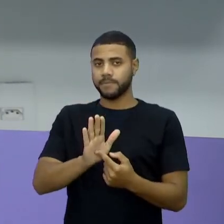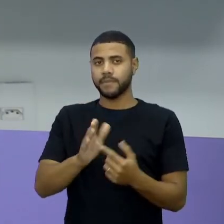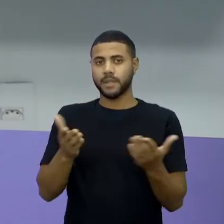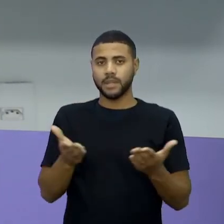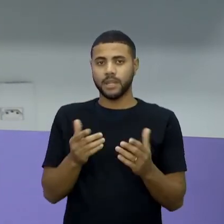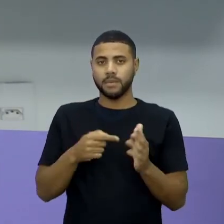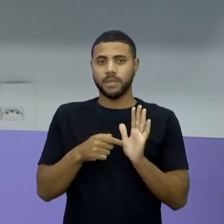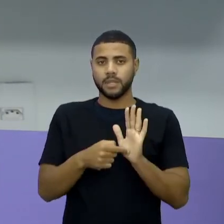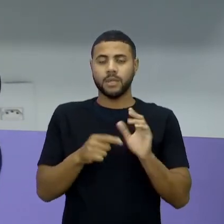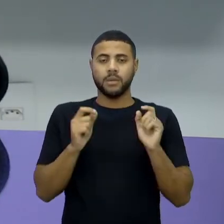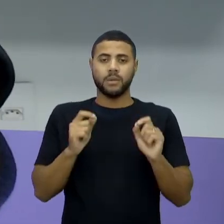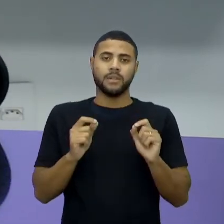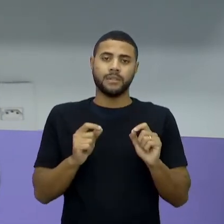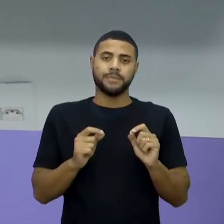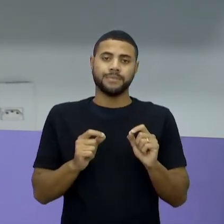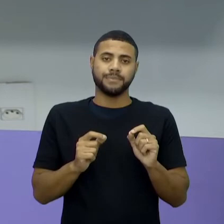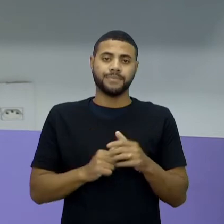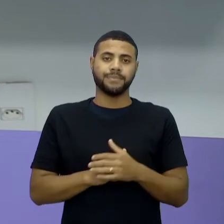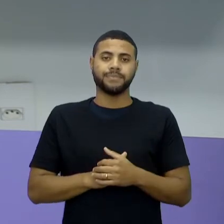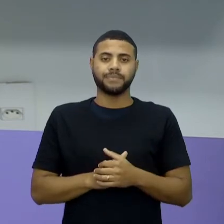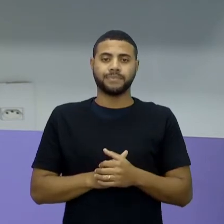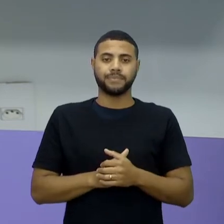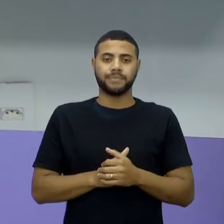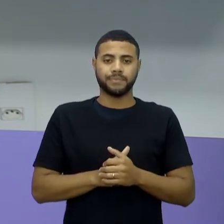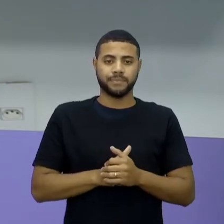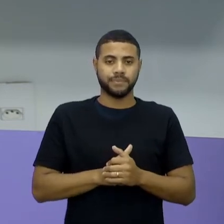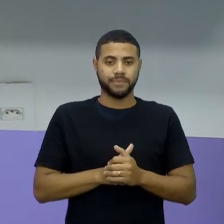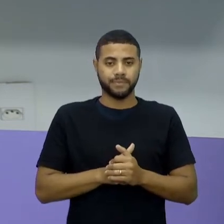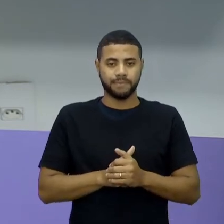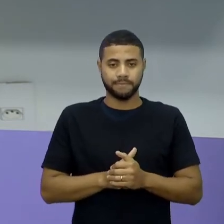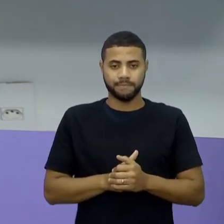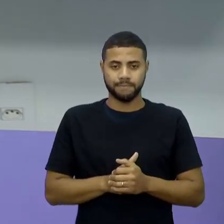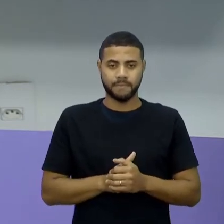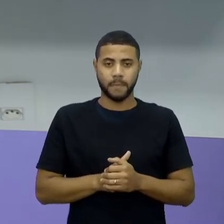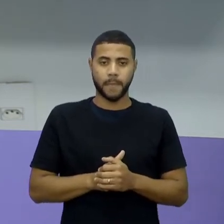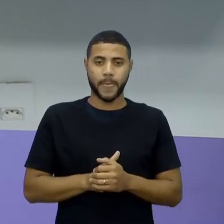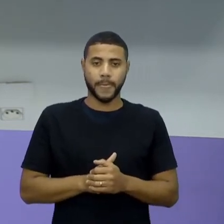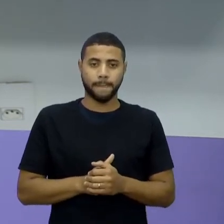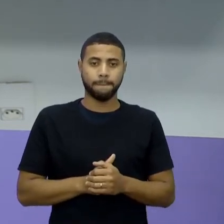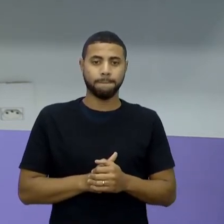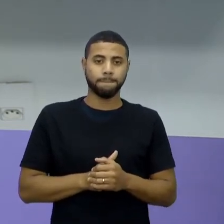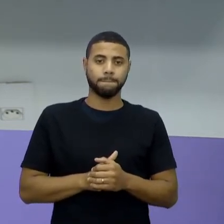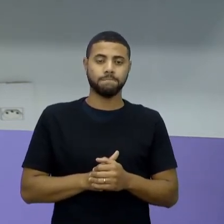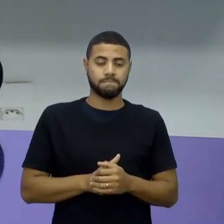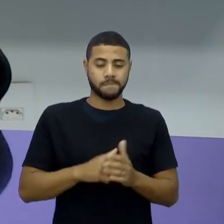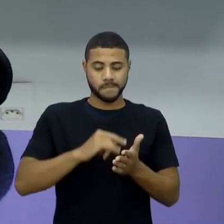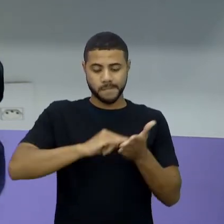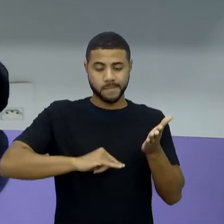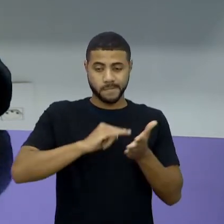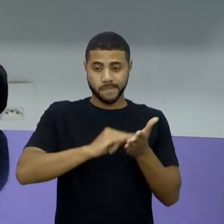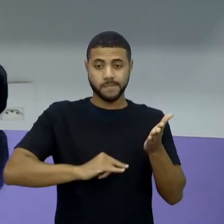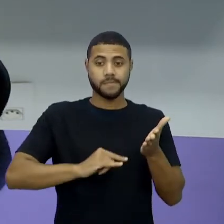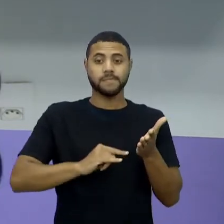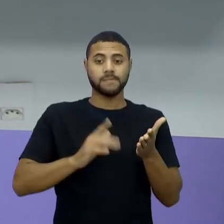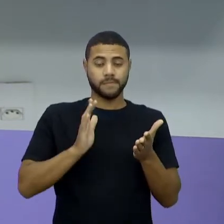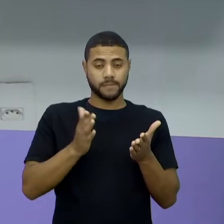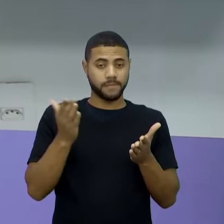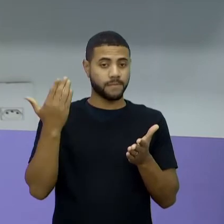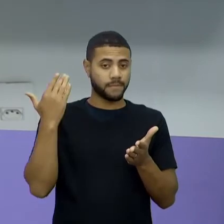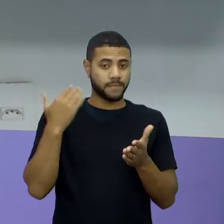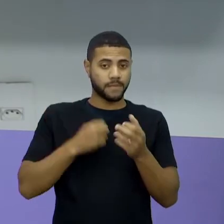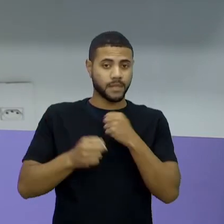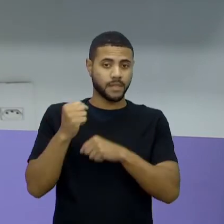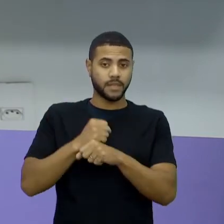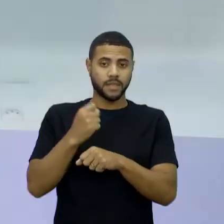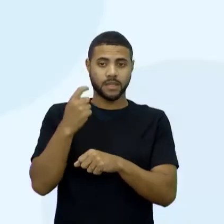partir de agora, o que a gente vai fazer, pessoal? A gente vai ver aqui um documento que foi elaborado lá no ano